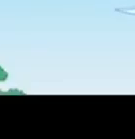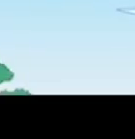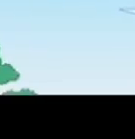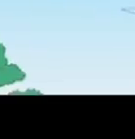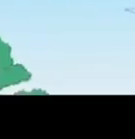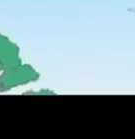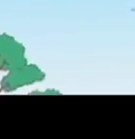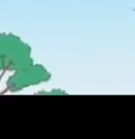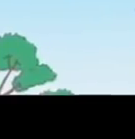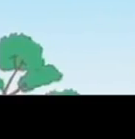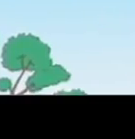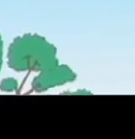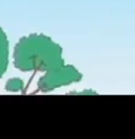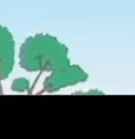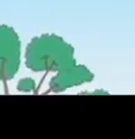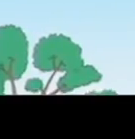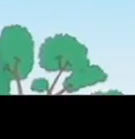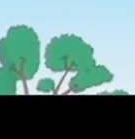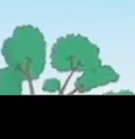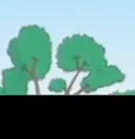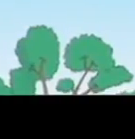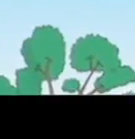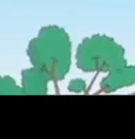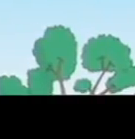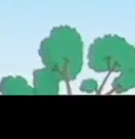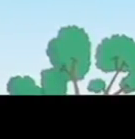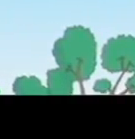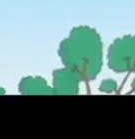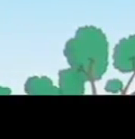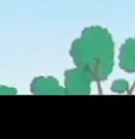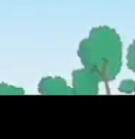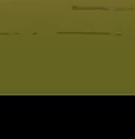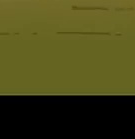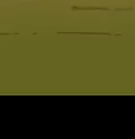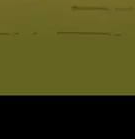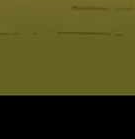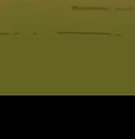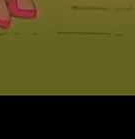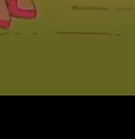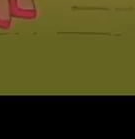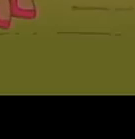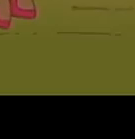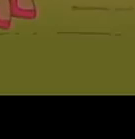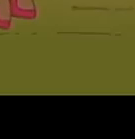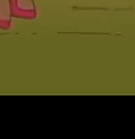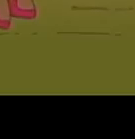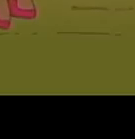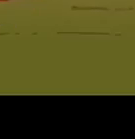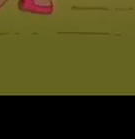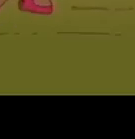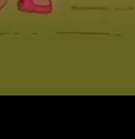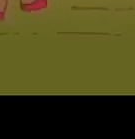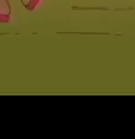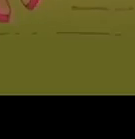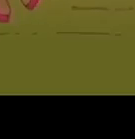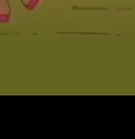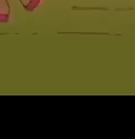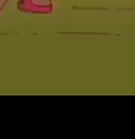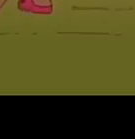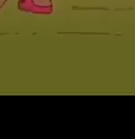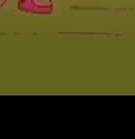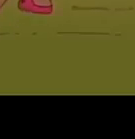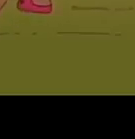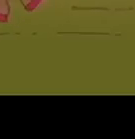No tempo voar, voar, voar. Brincar, aprender,